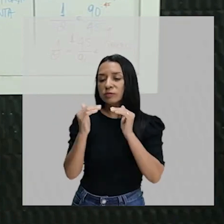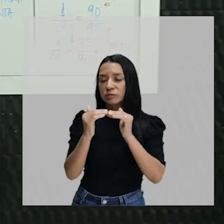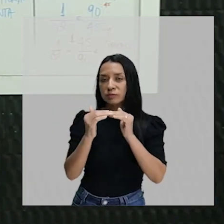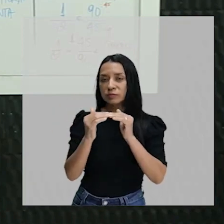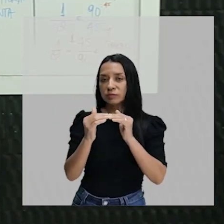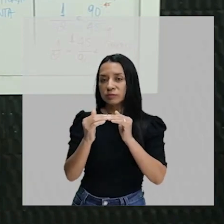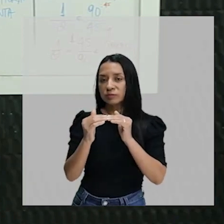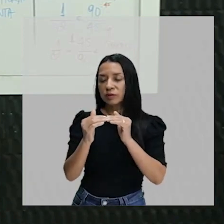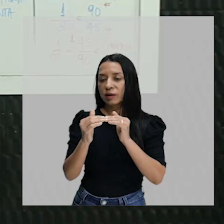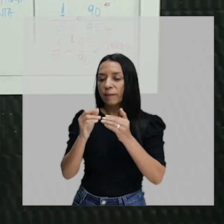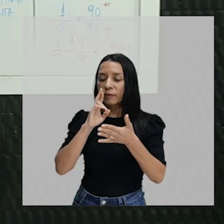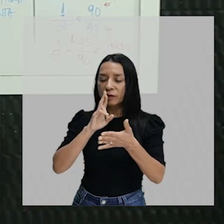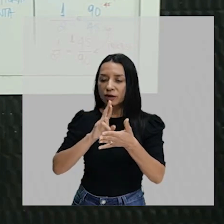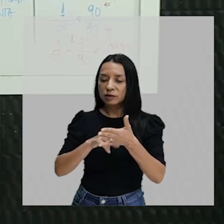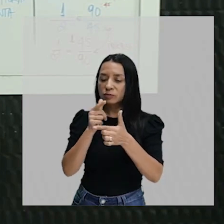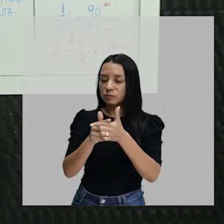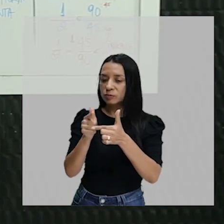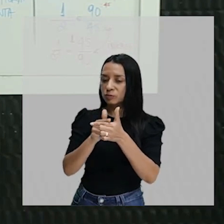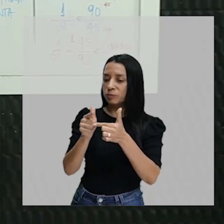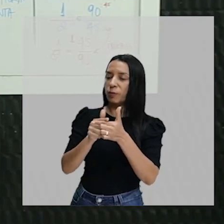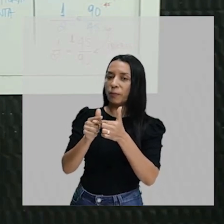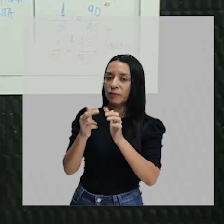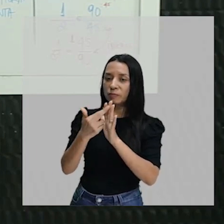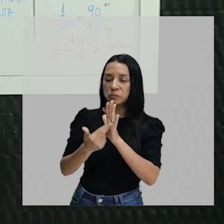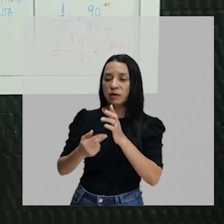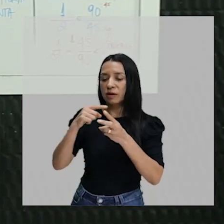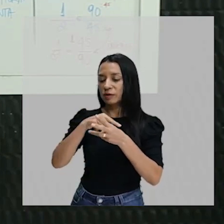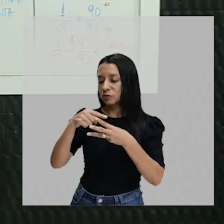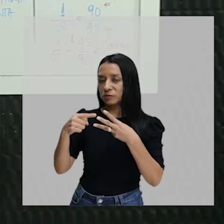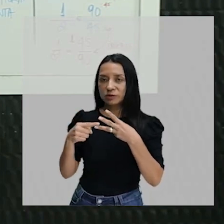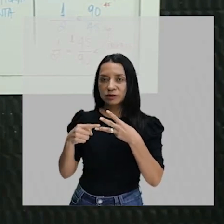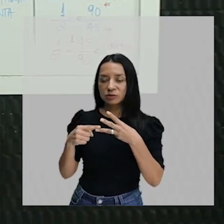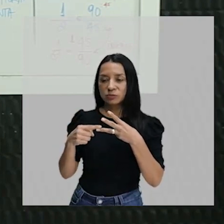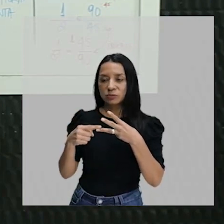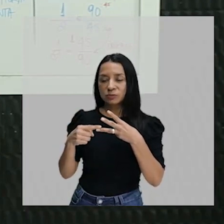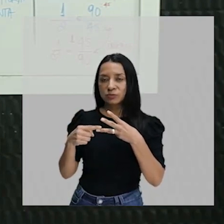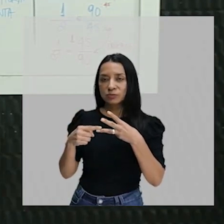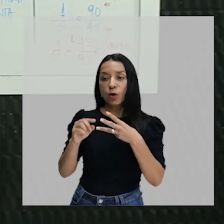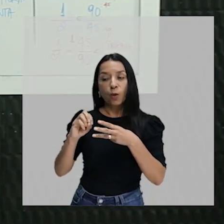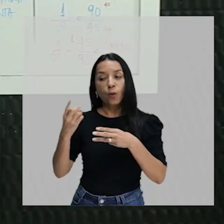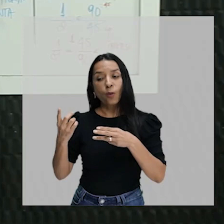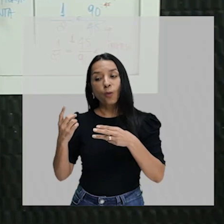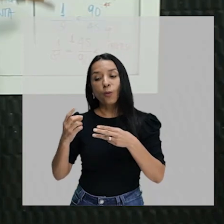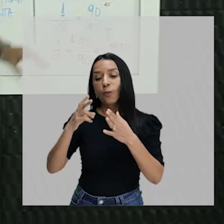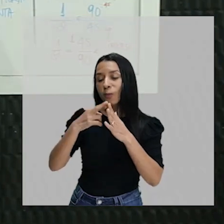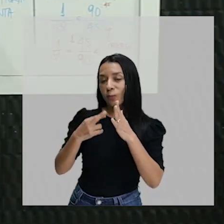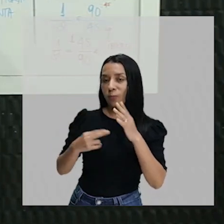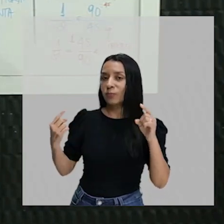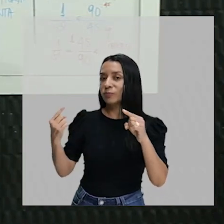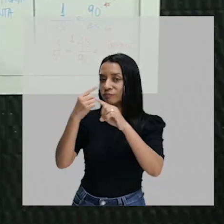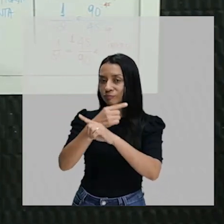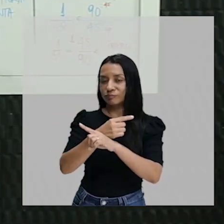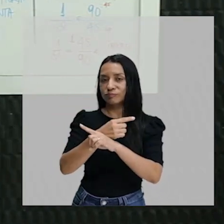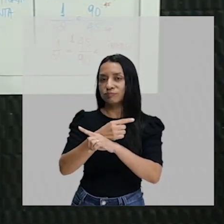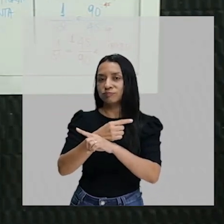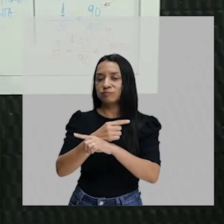porque a grandeza diretamente possa armar a proporção do jeito que tá aqui na grandeza inversamente proporcional eu